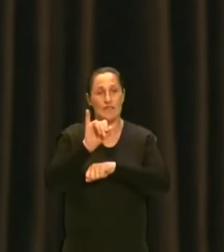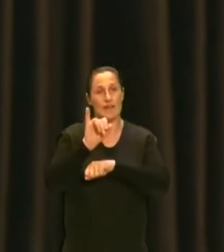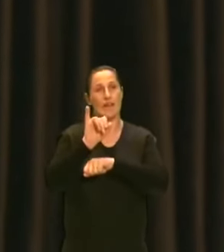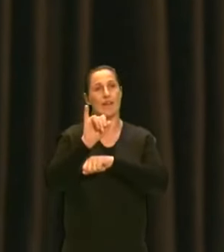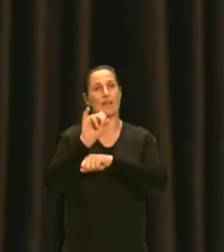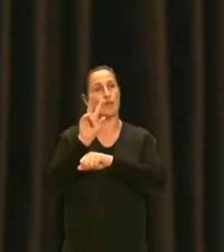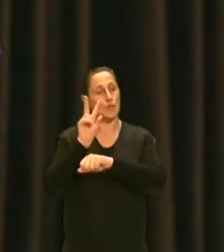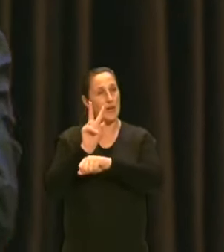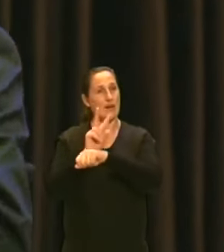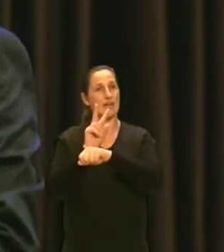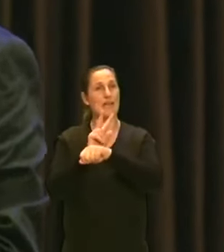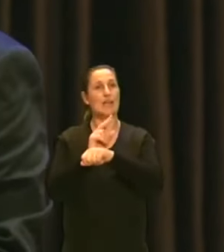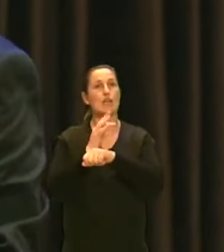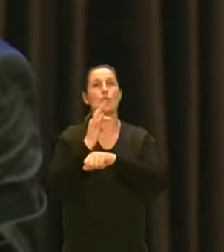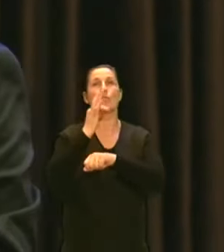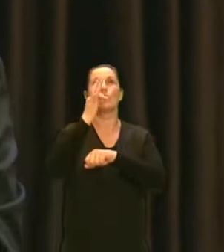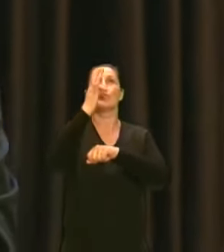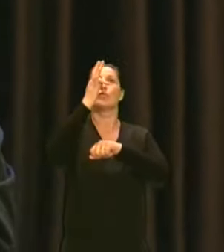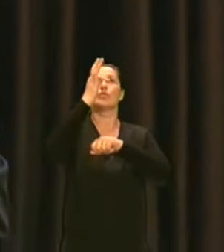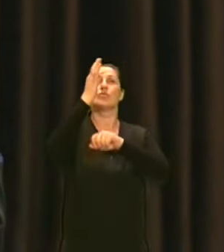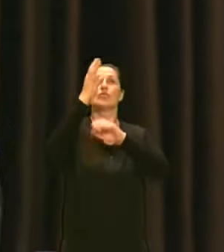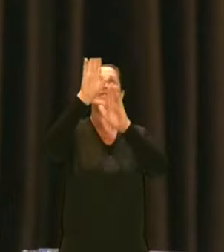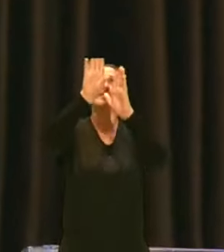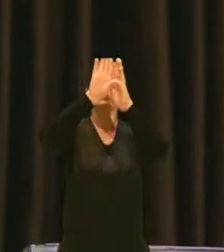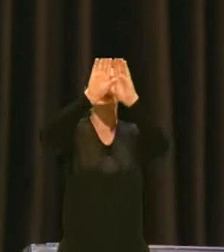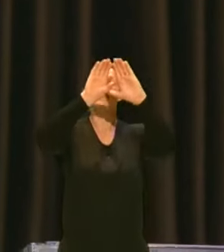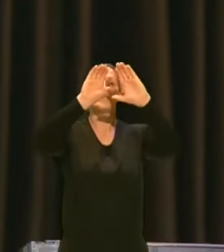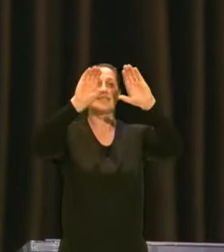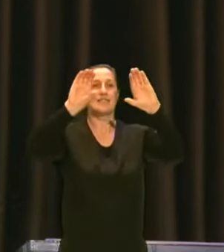na pátria celestial.